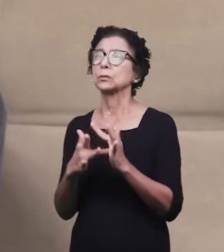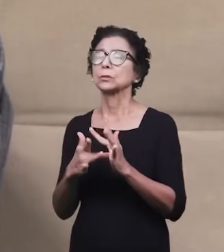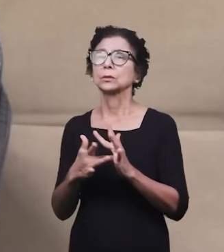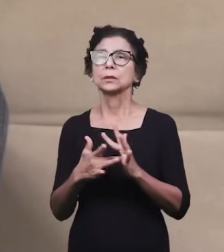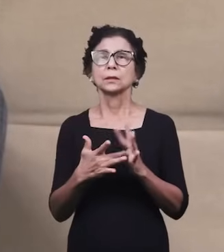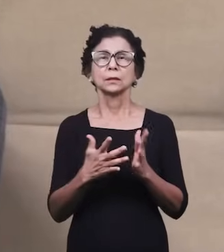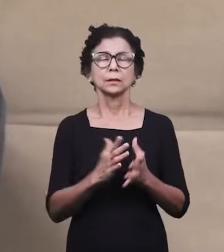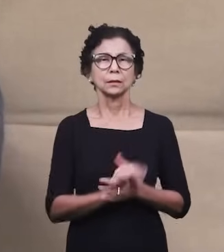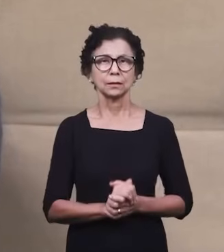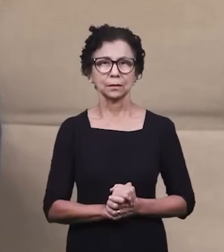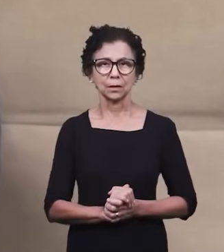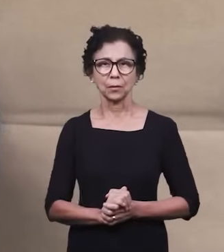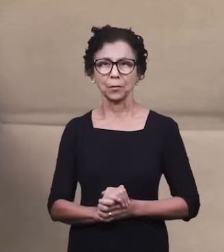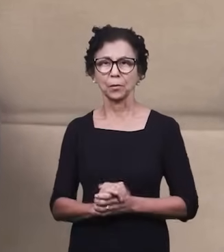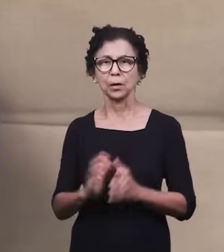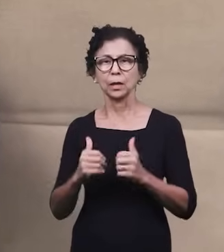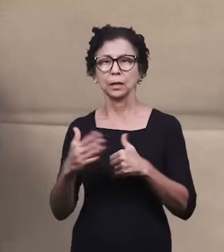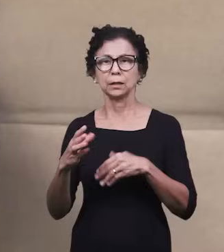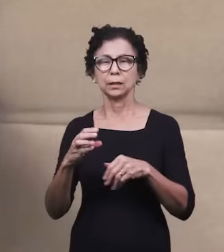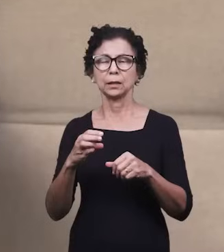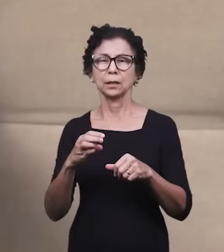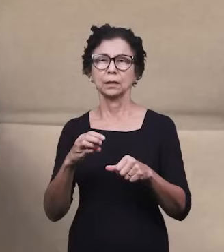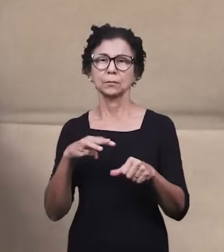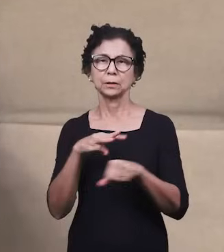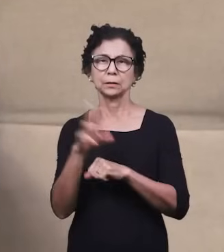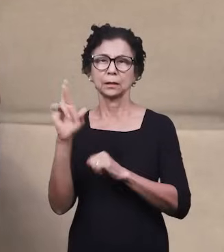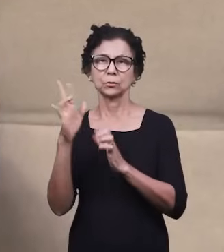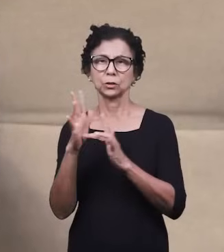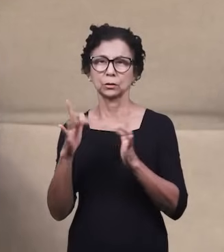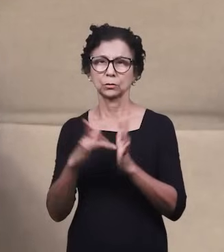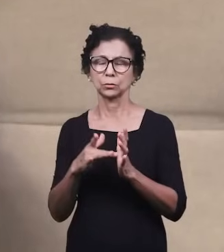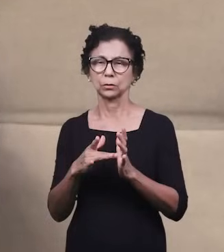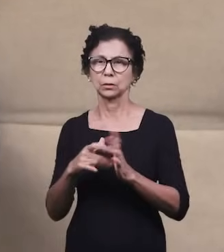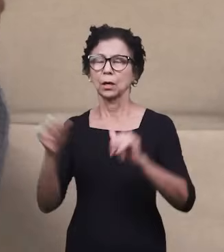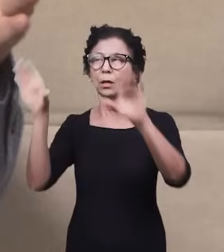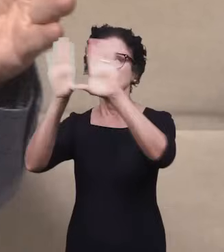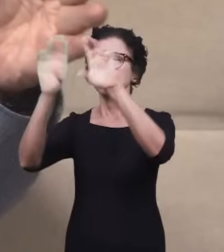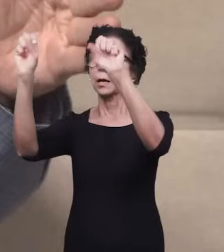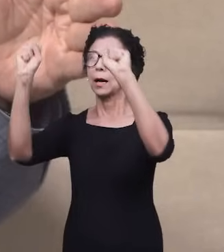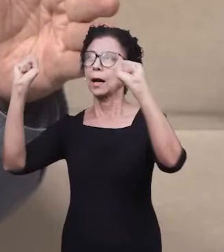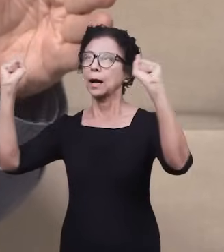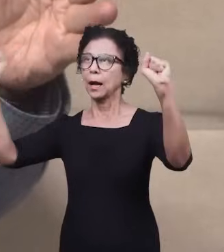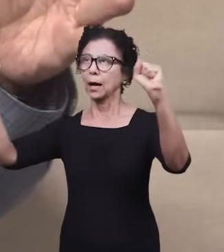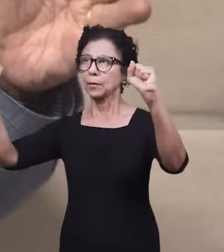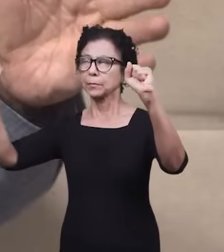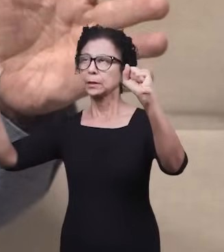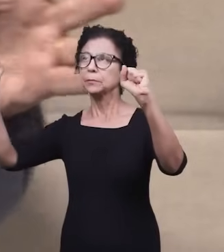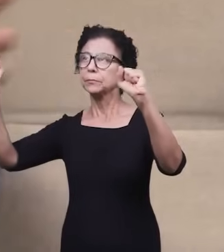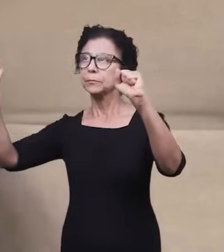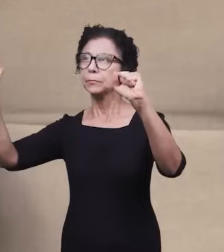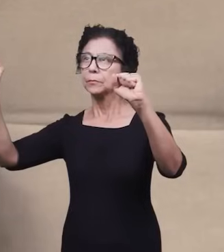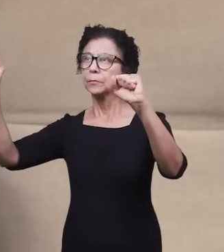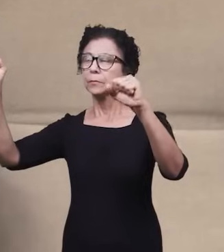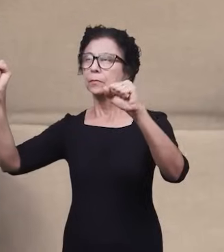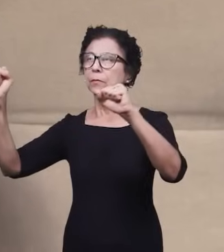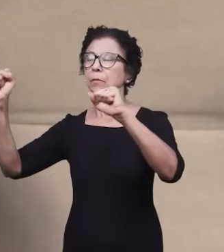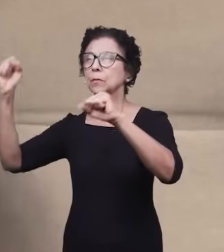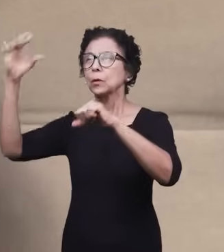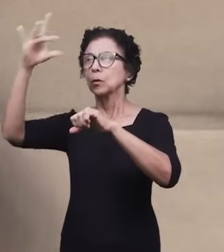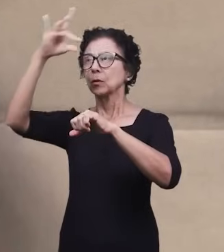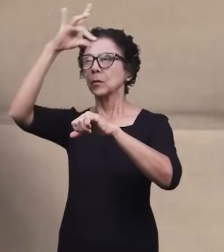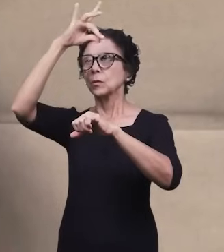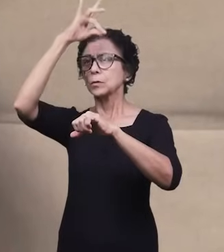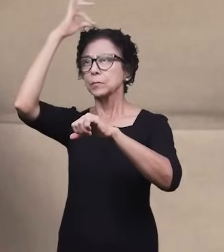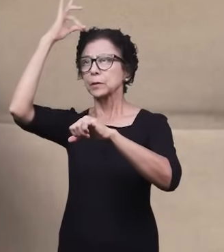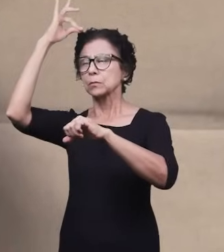abre, o Espírito Santo desce em forma de uma pomba e o Pai fala: este é meu Filho amado.